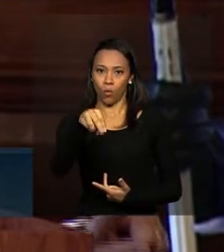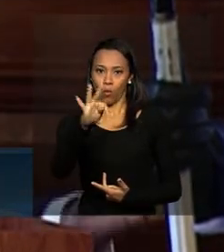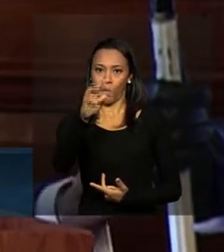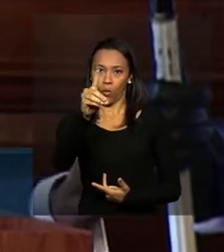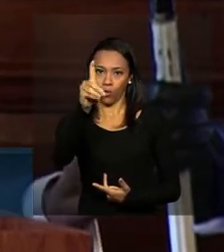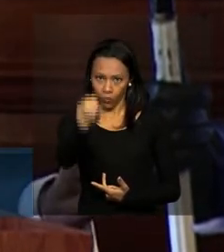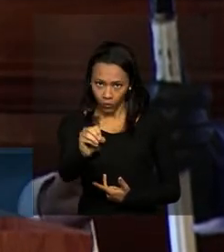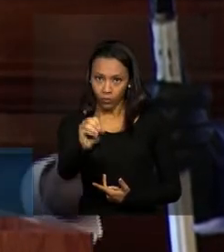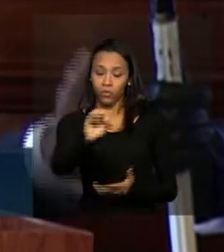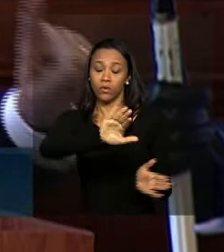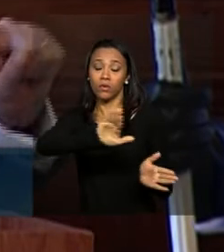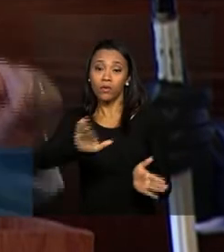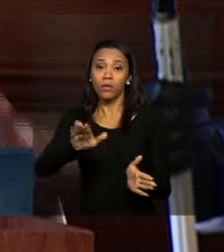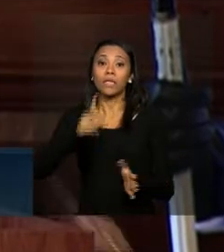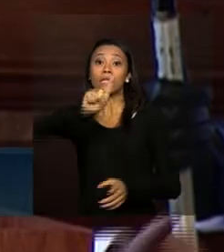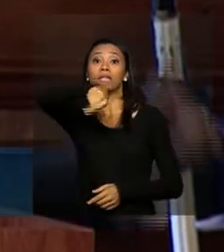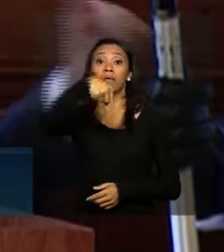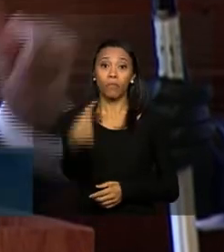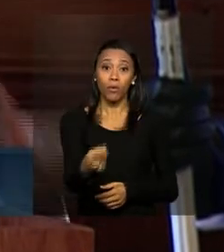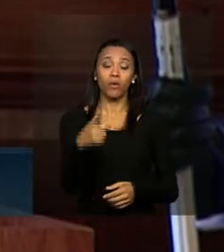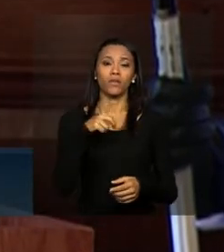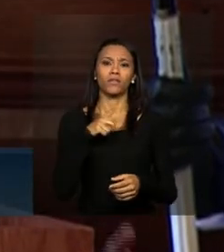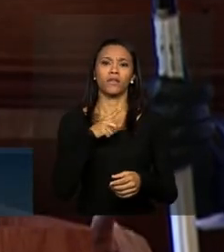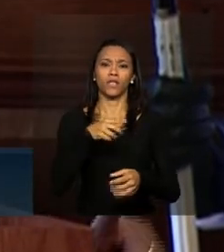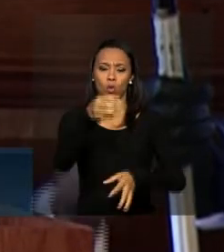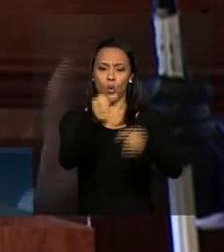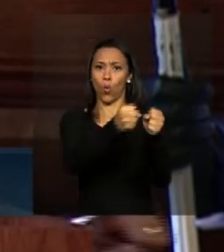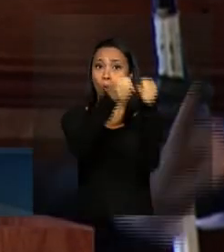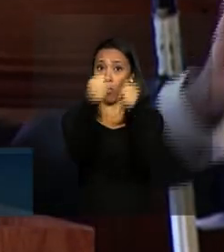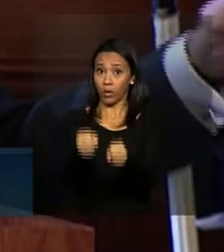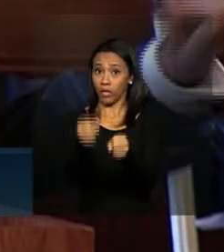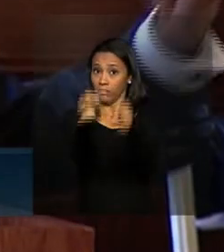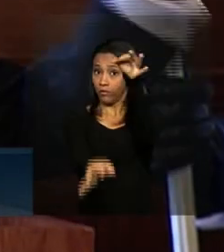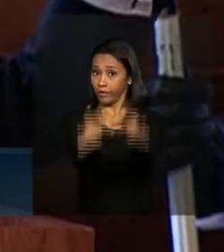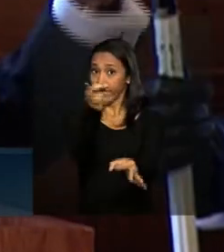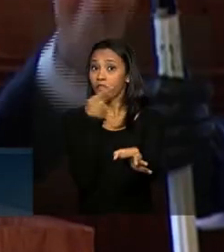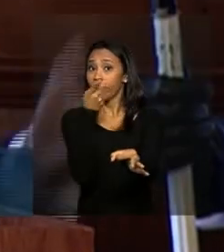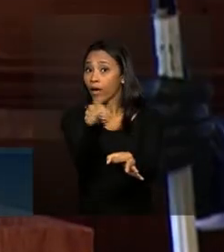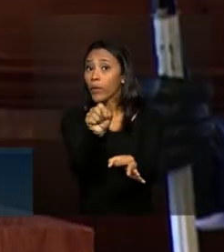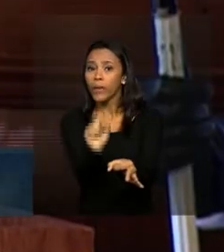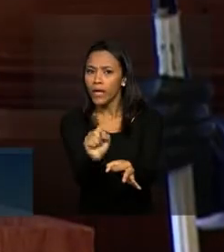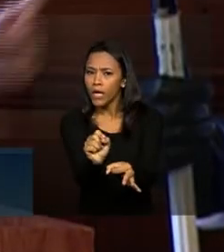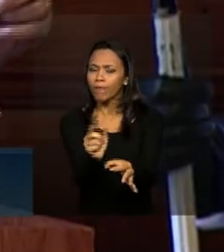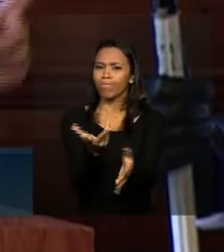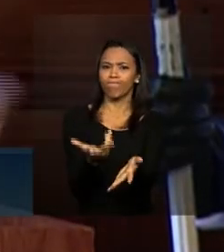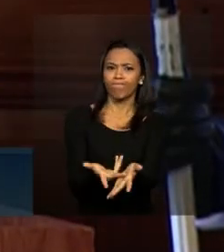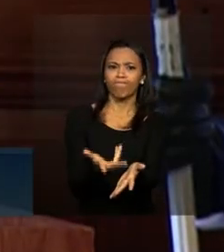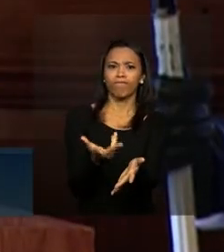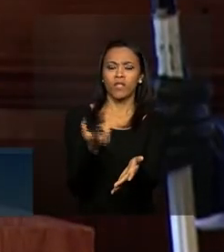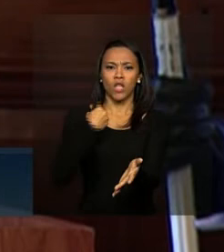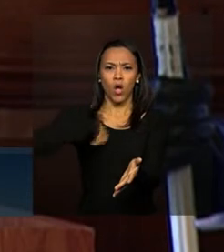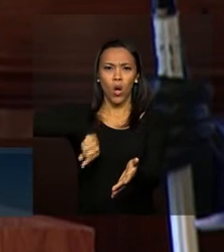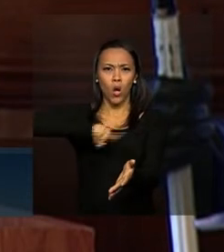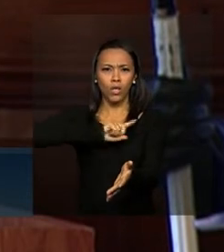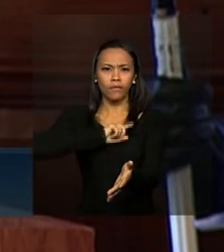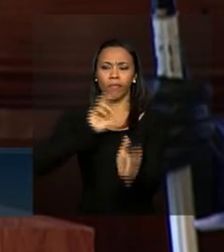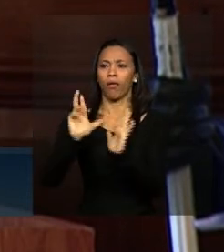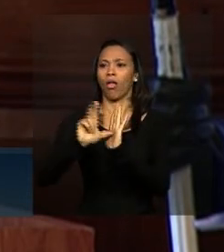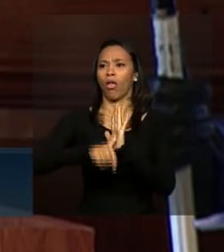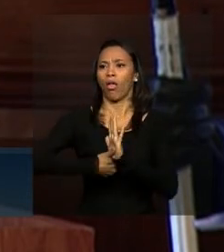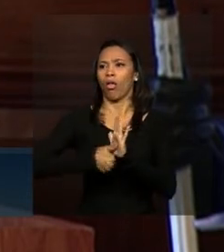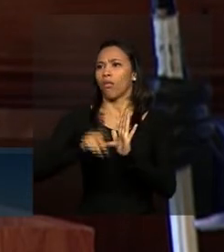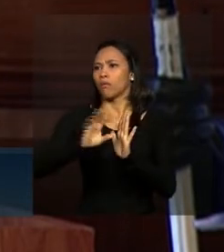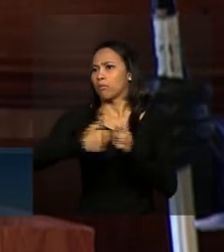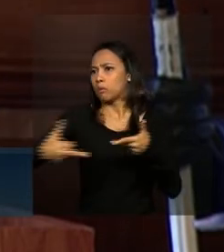Judiciário, não é? Depois do Legislativo, depois do Executivo, vem e diz, não vamos tolerar a tardança nas decisões. Ao